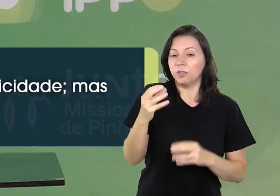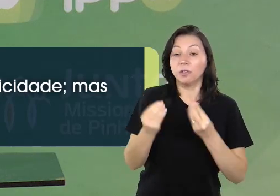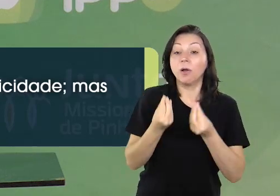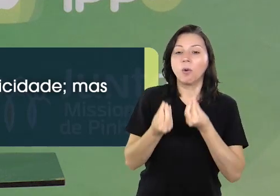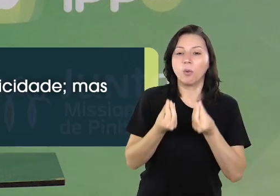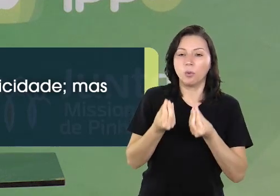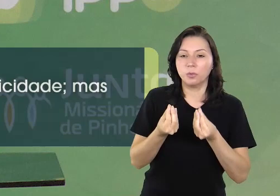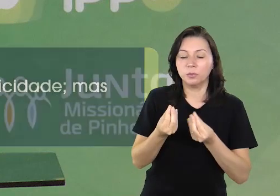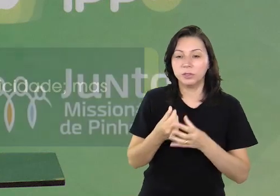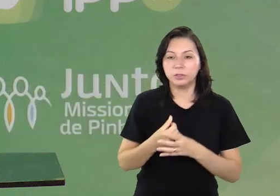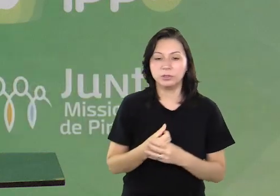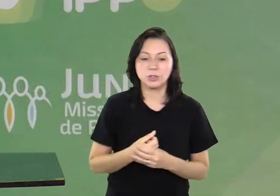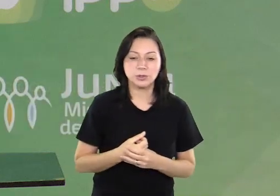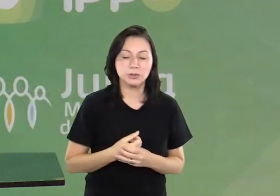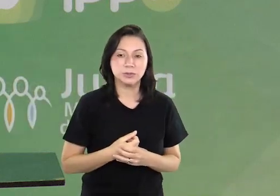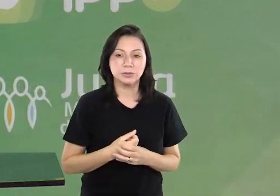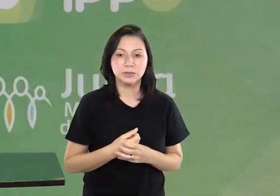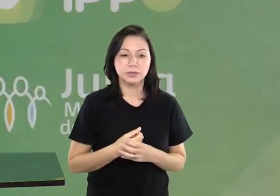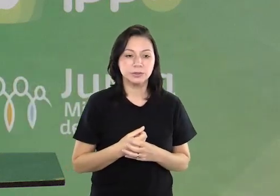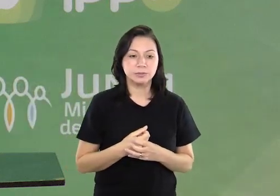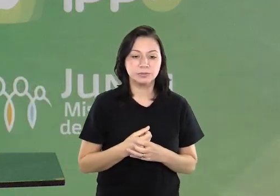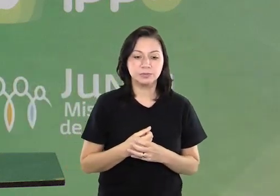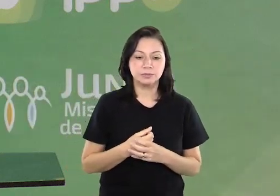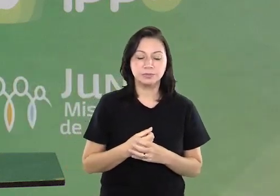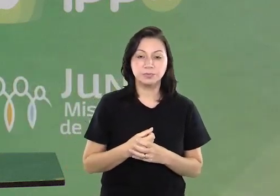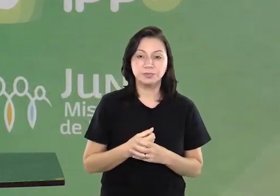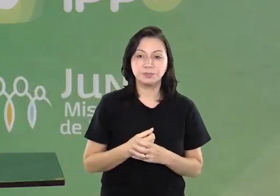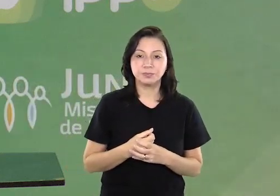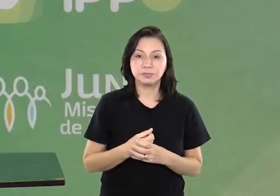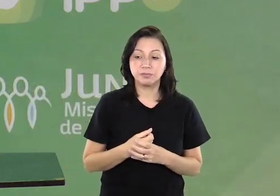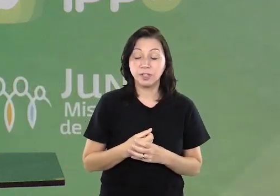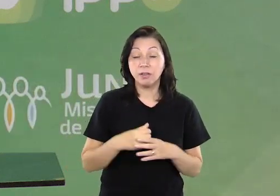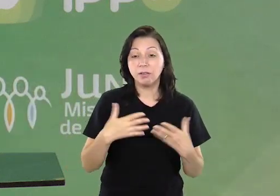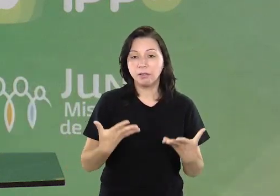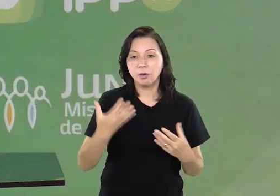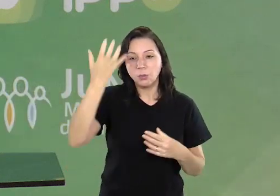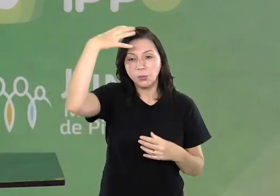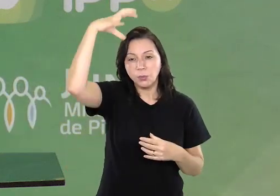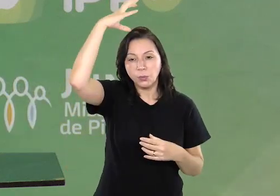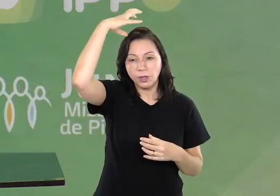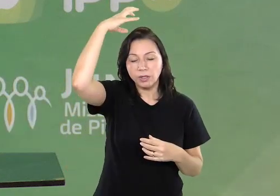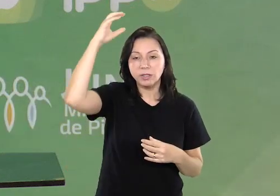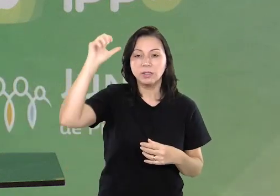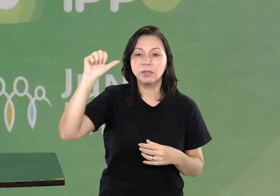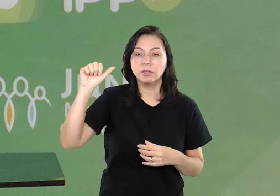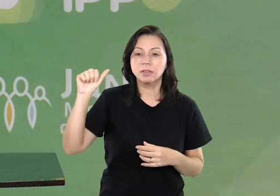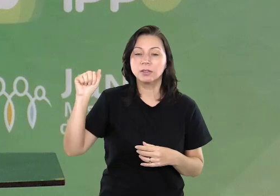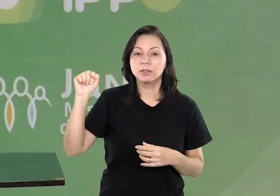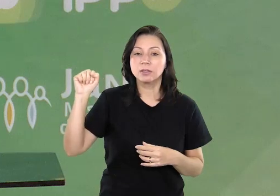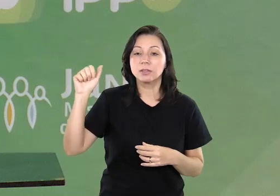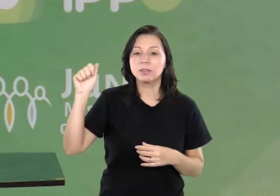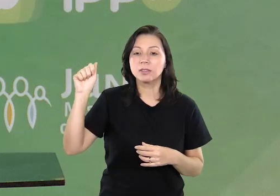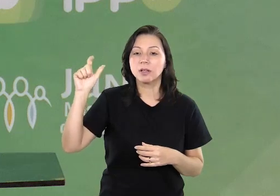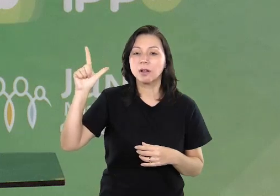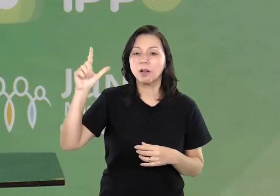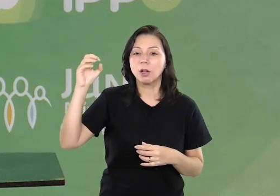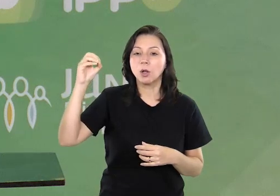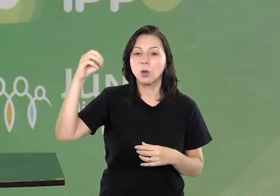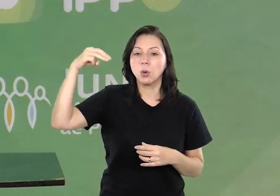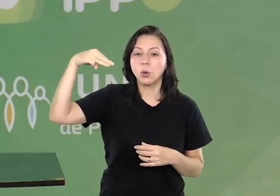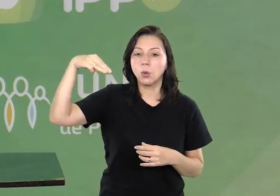se vocês perceberam Salomão está conversando com ele mesmo chamamos isso de um